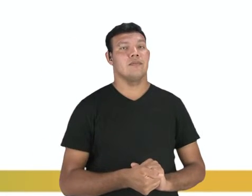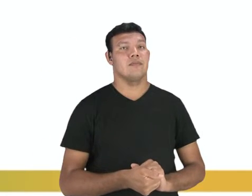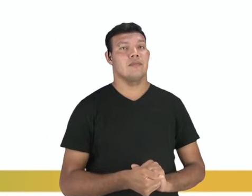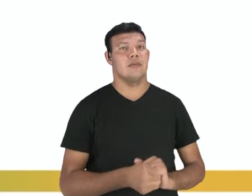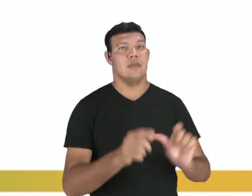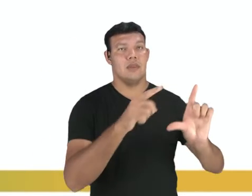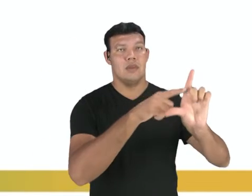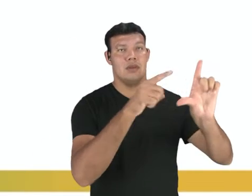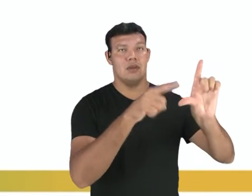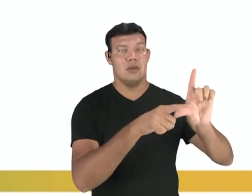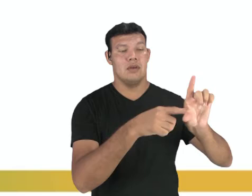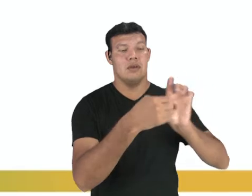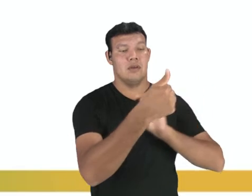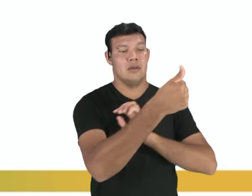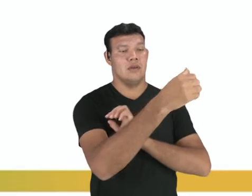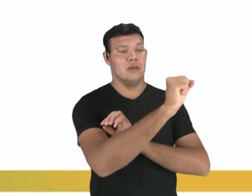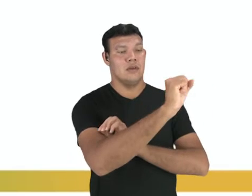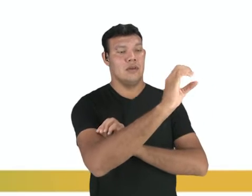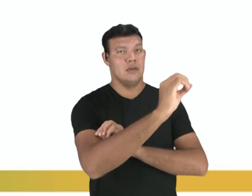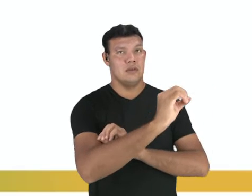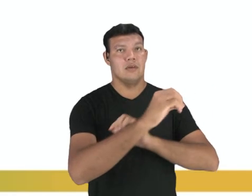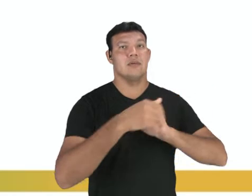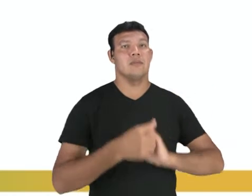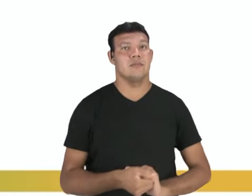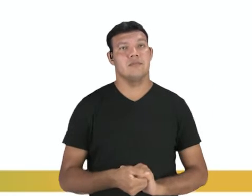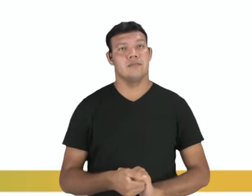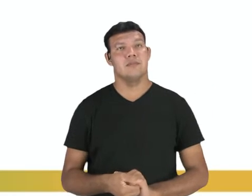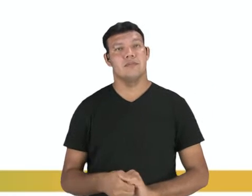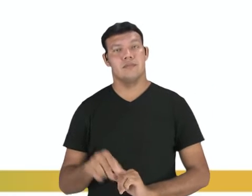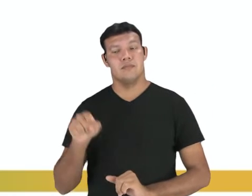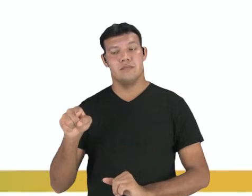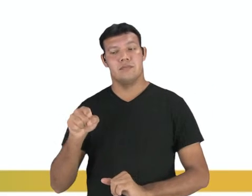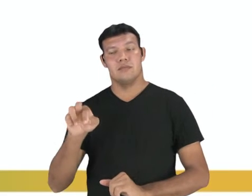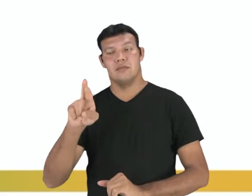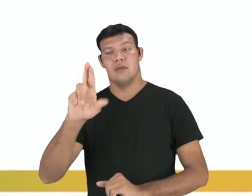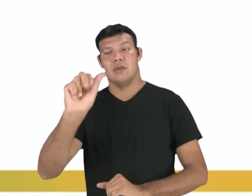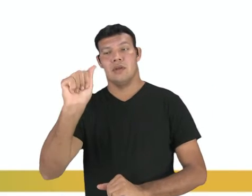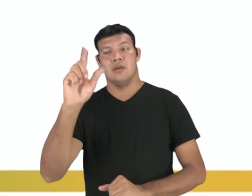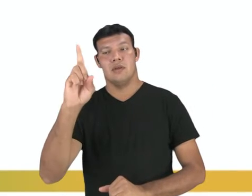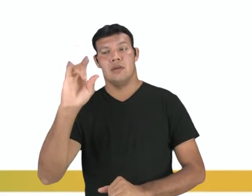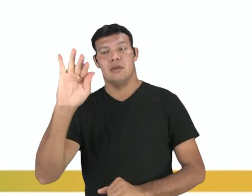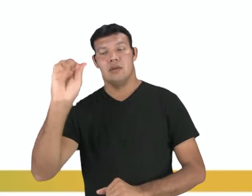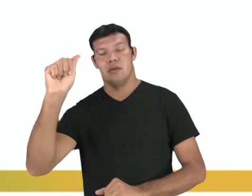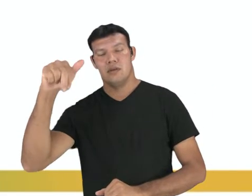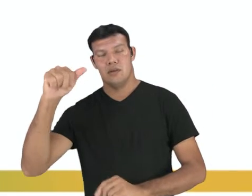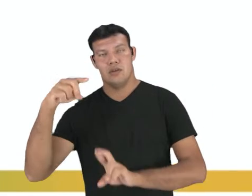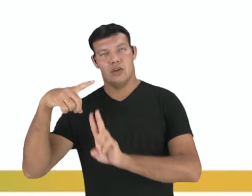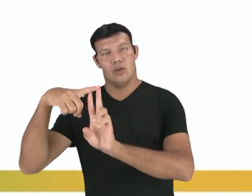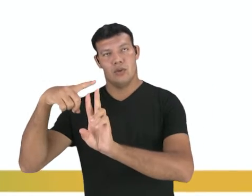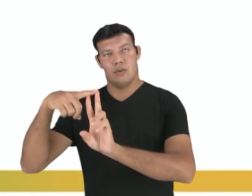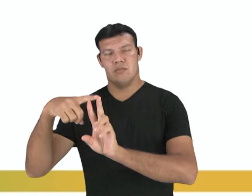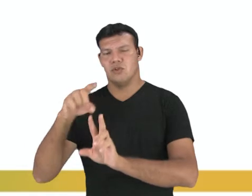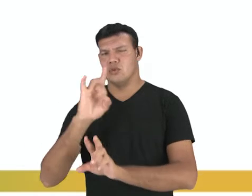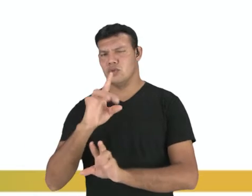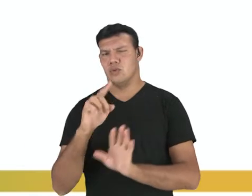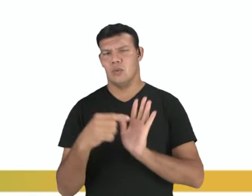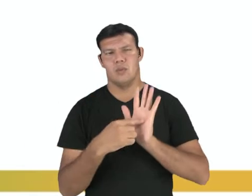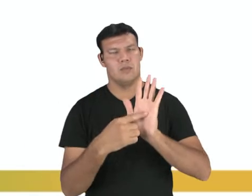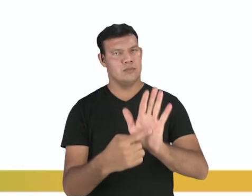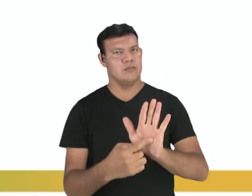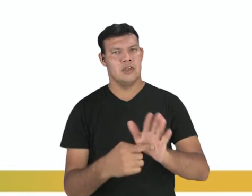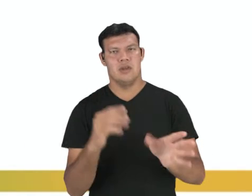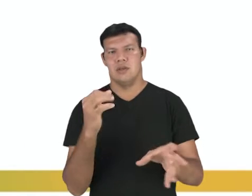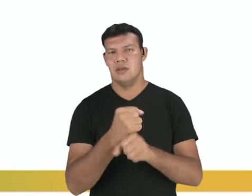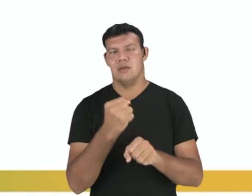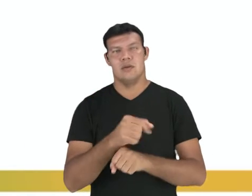180 graus ainda meio-dia do Radial nós vamos ter Cup isso aí é só uma demonstração não há um